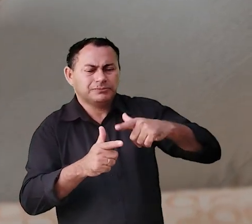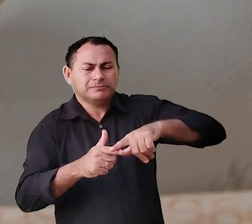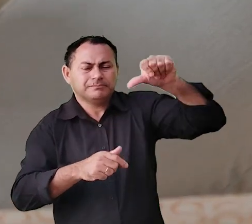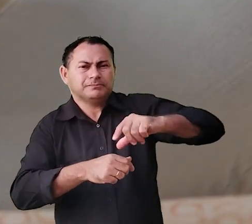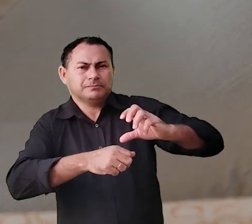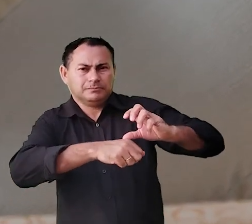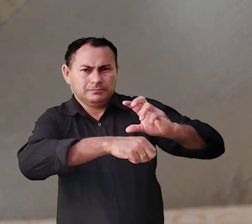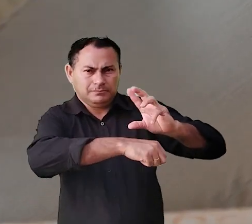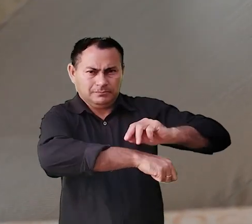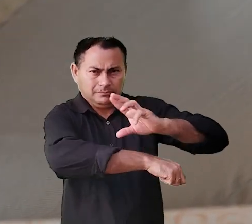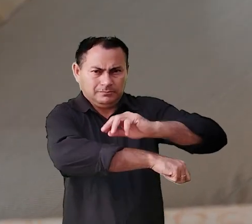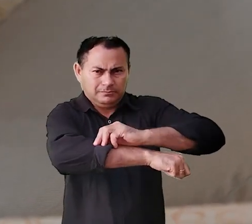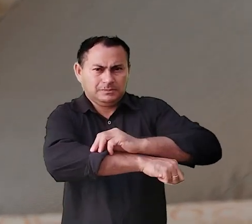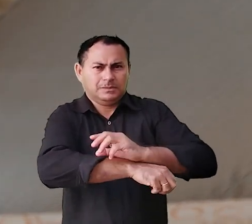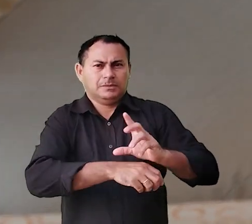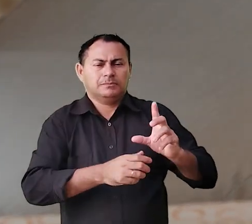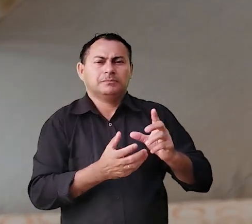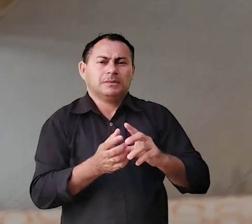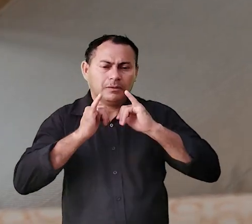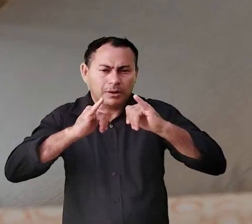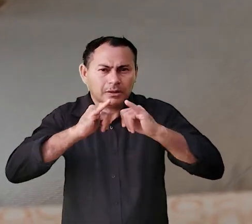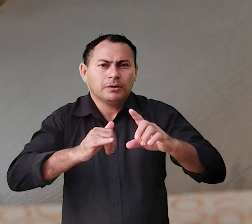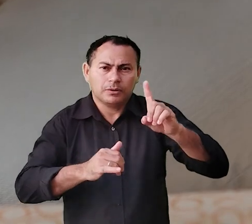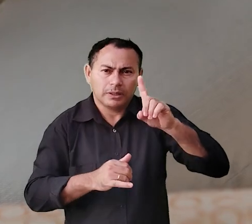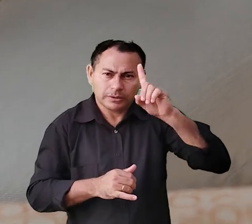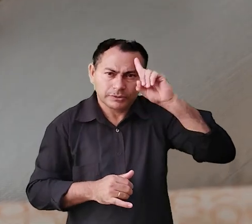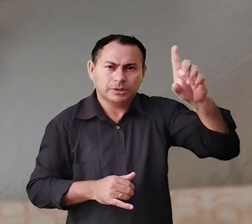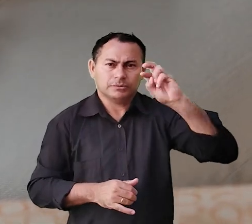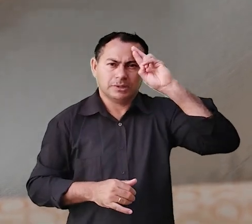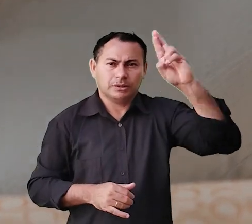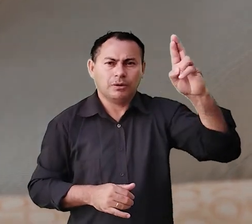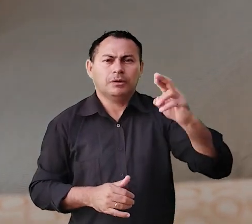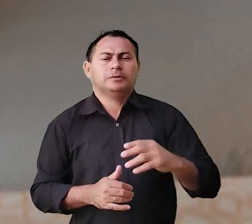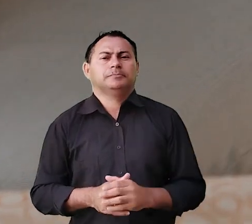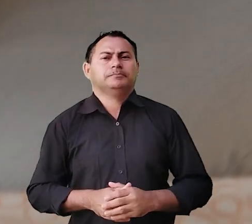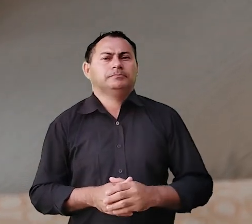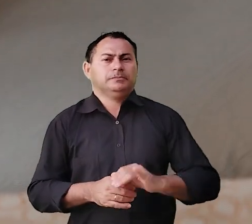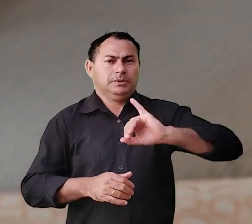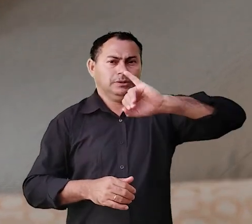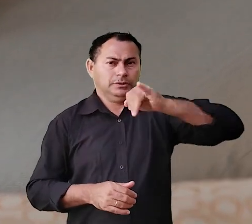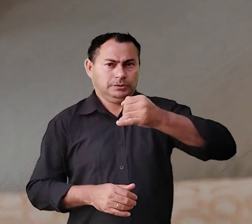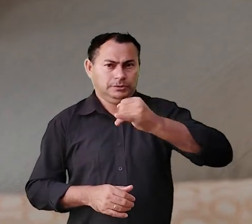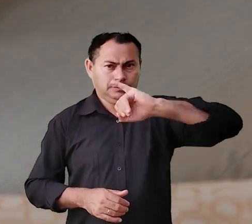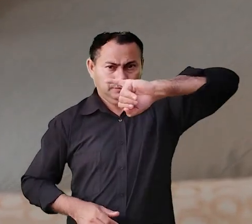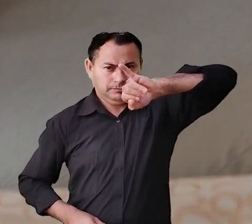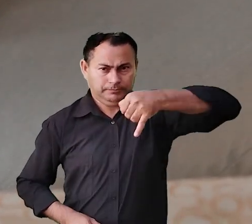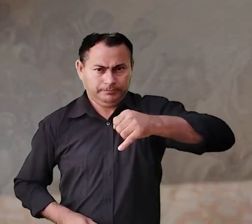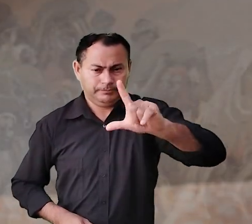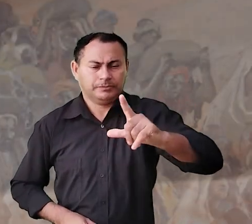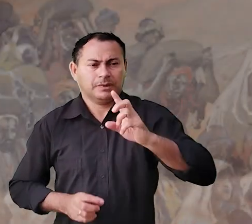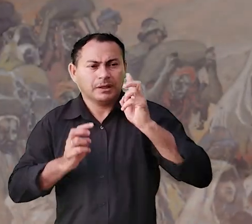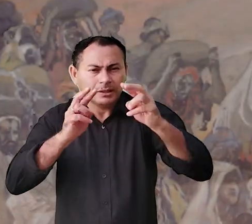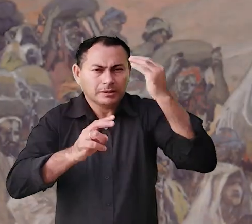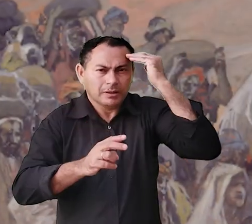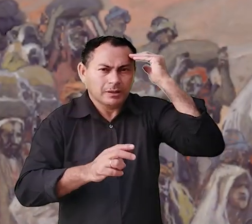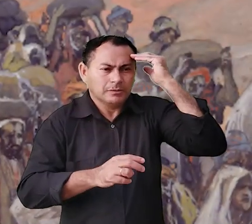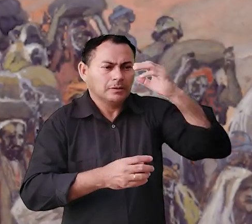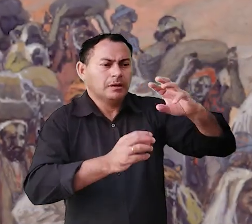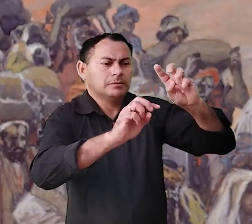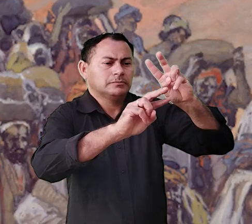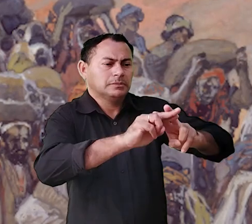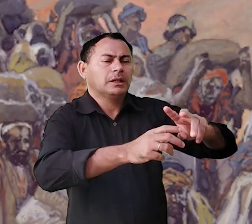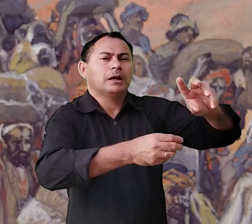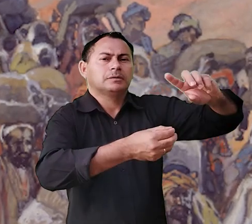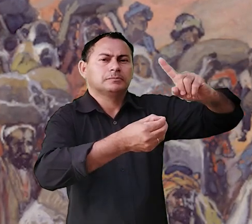causada pela praga dos gafanhotos e proclamar: este é o dia do Senhor. Joel teve a visão profética do